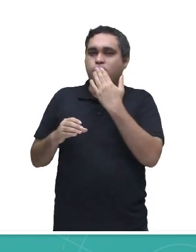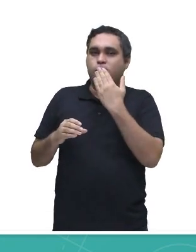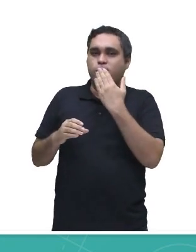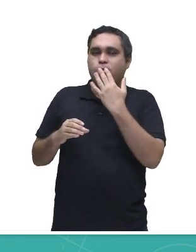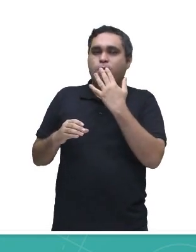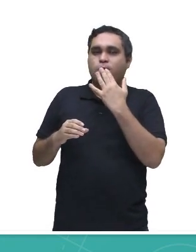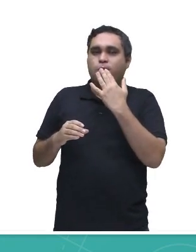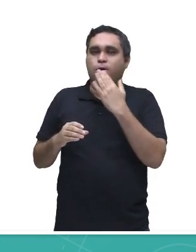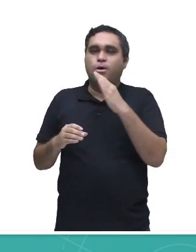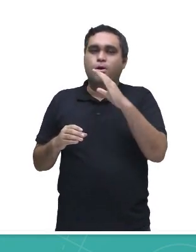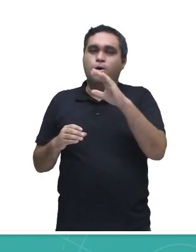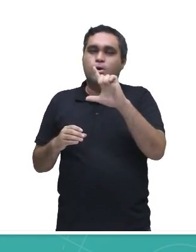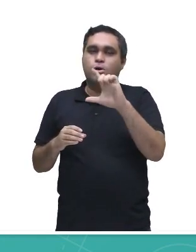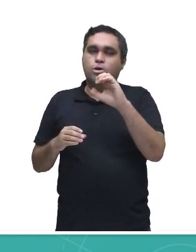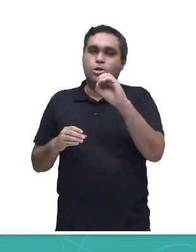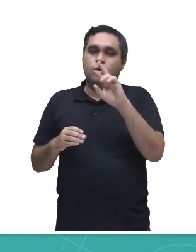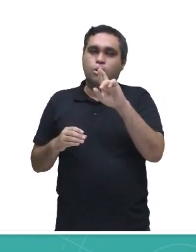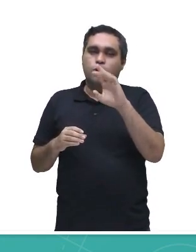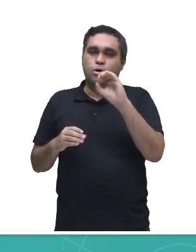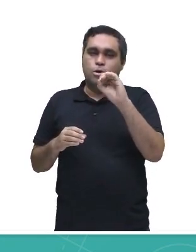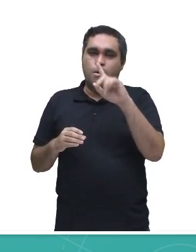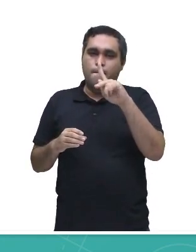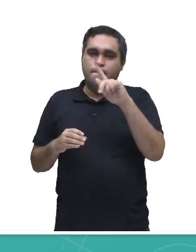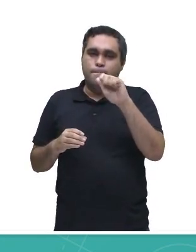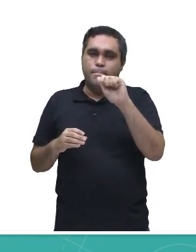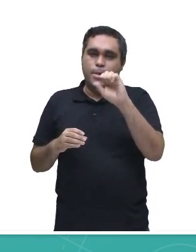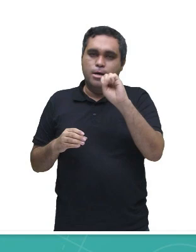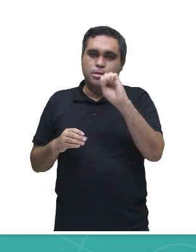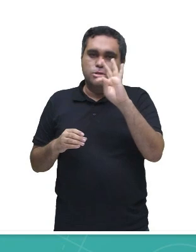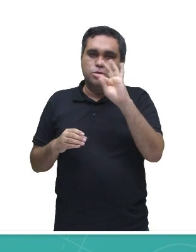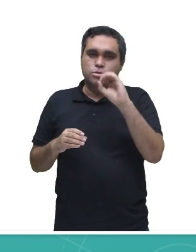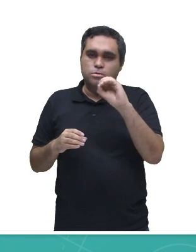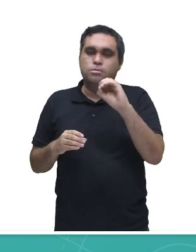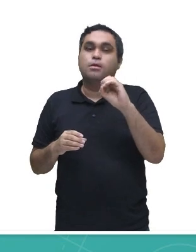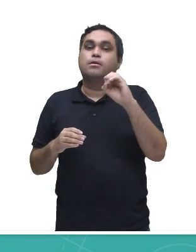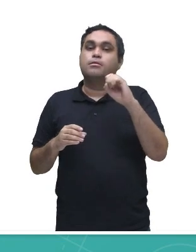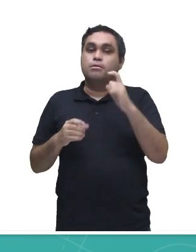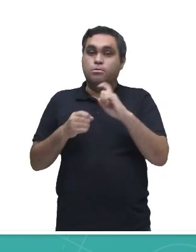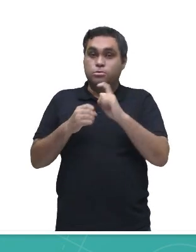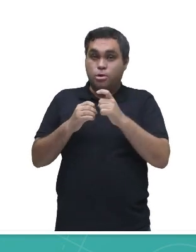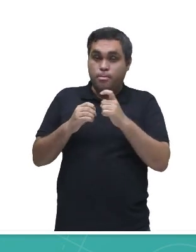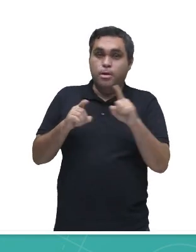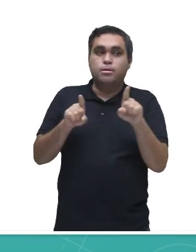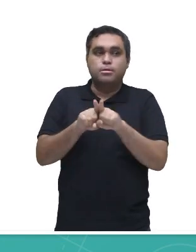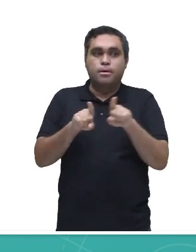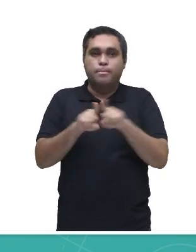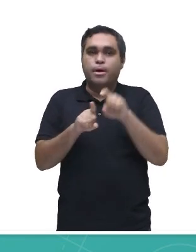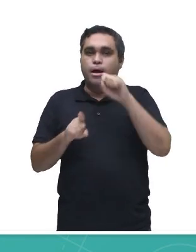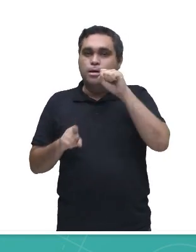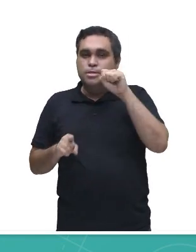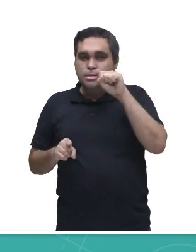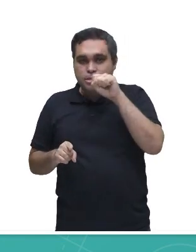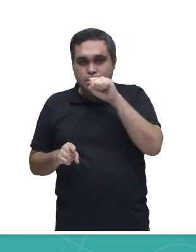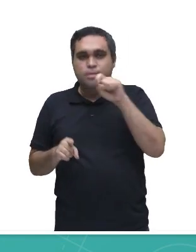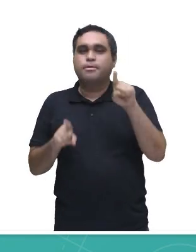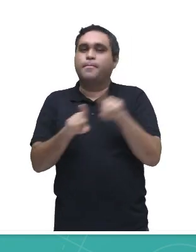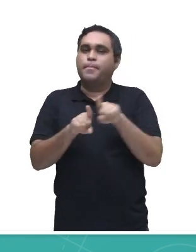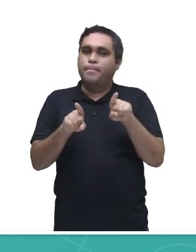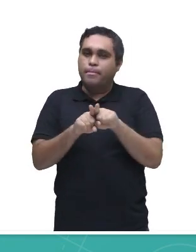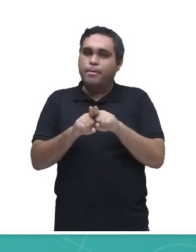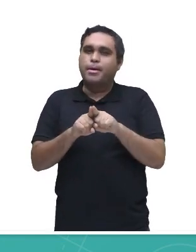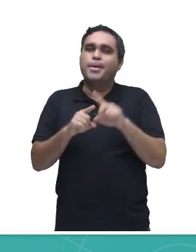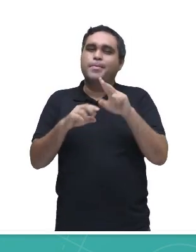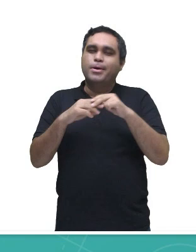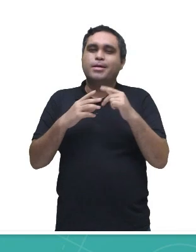ação dos cloroplastos. E aí eu estou trazendo para vocês o exemplo do tucumã e da cenoura aí com essa coloração